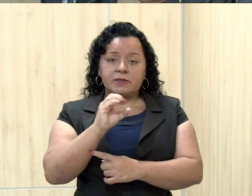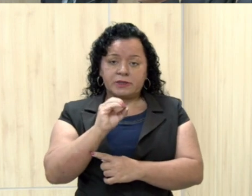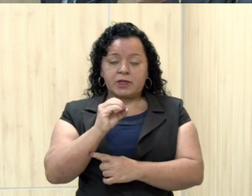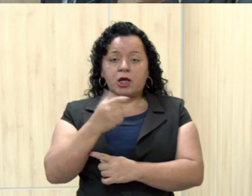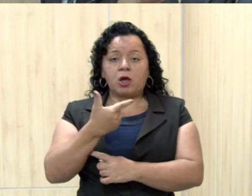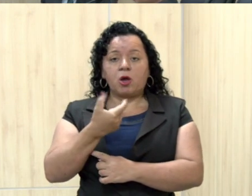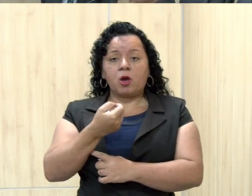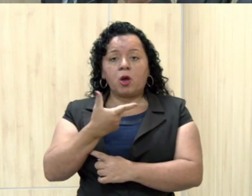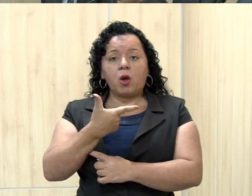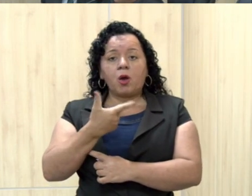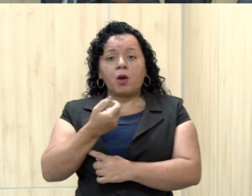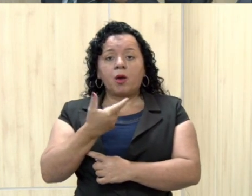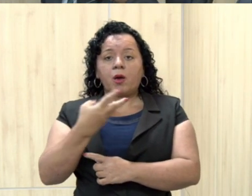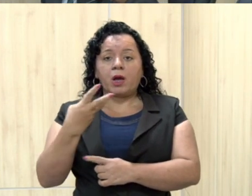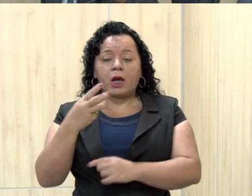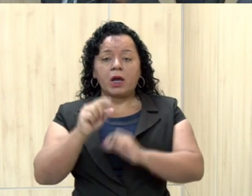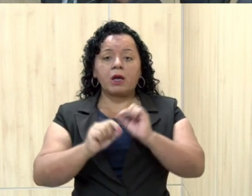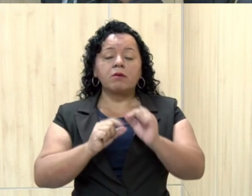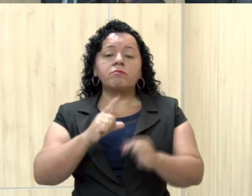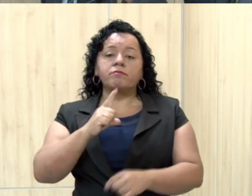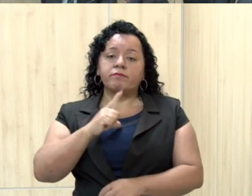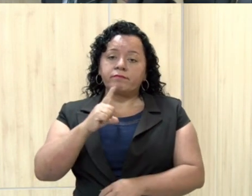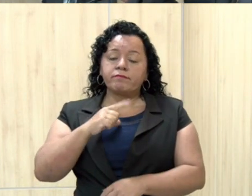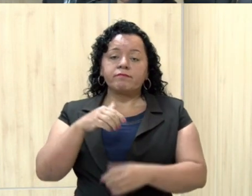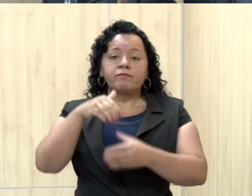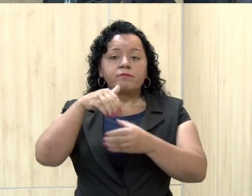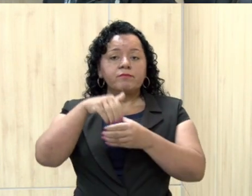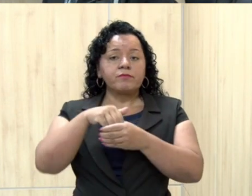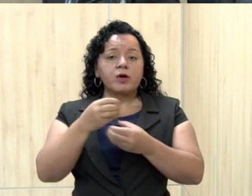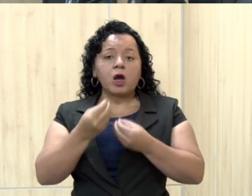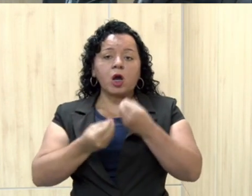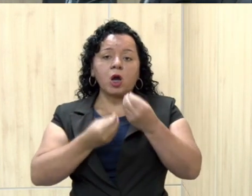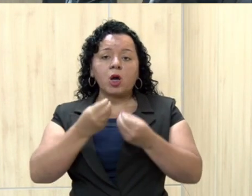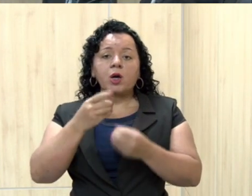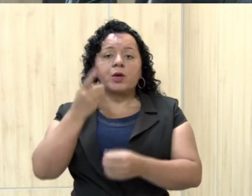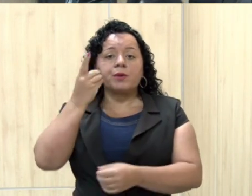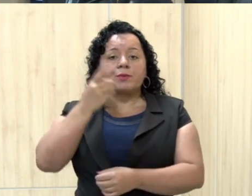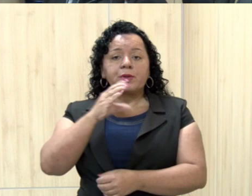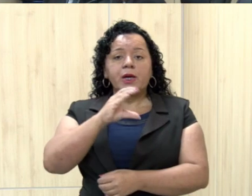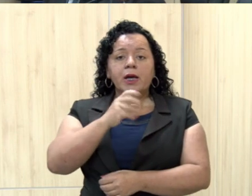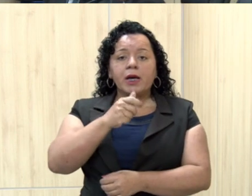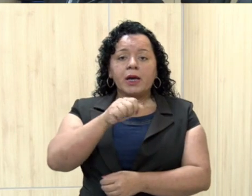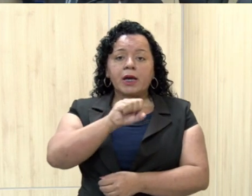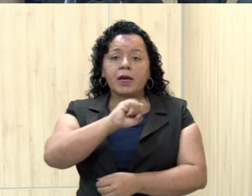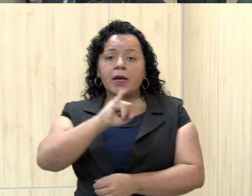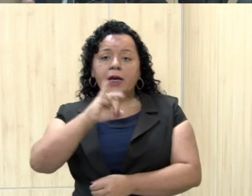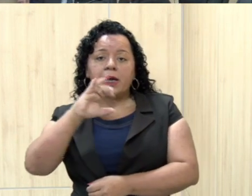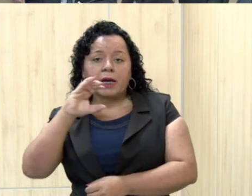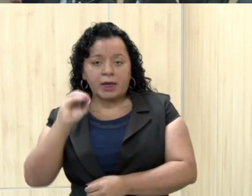vota Deputado Alan Queiroz como vota Deputado Cássio Góes